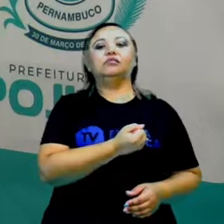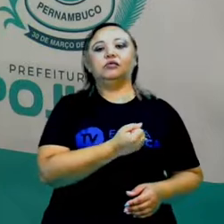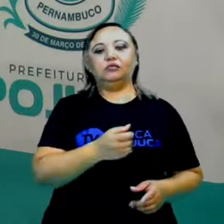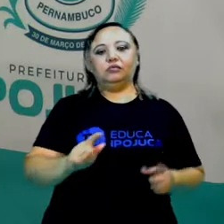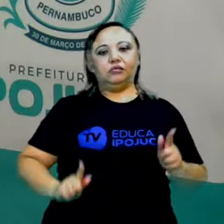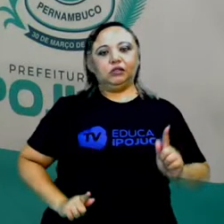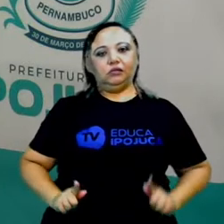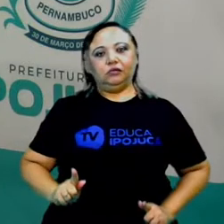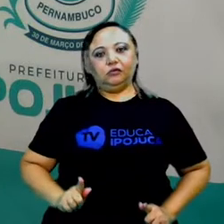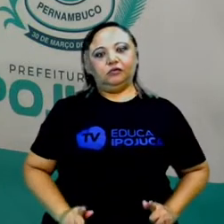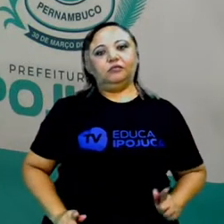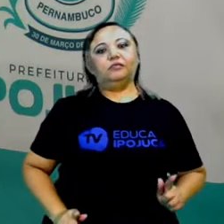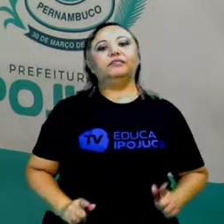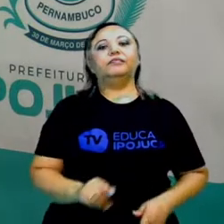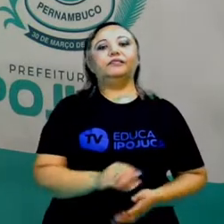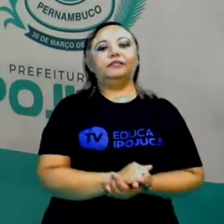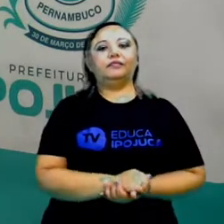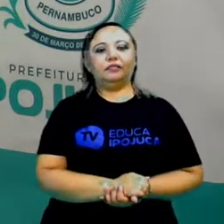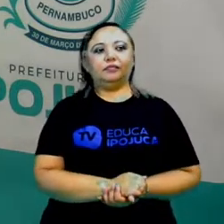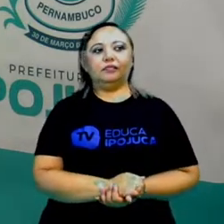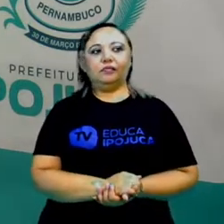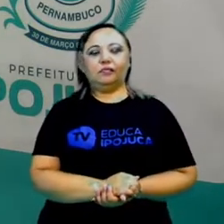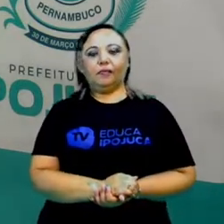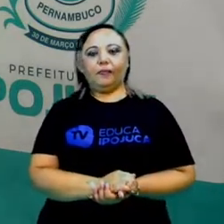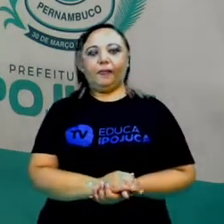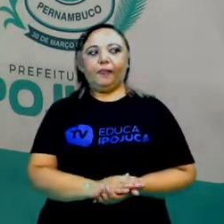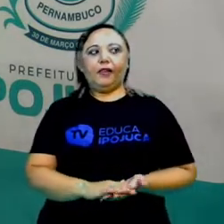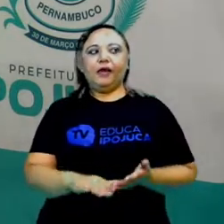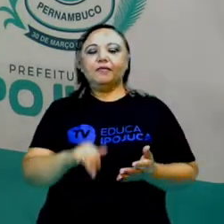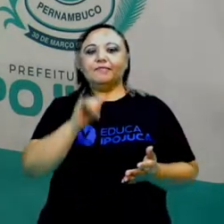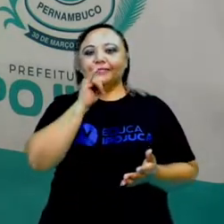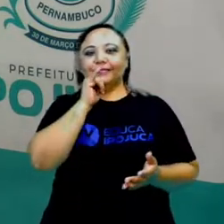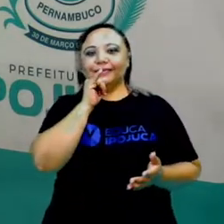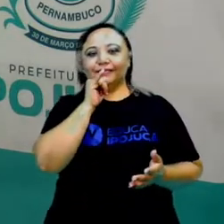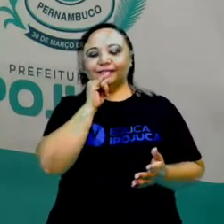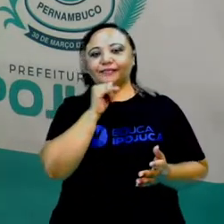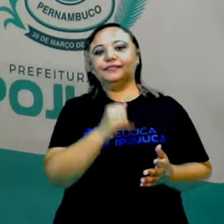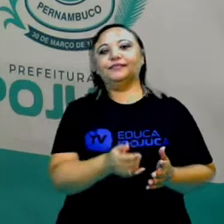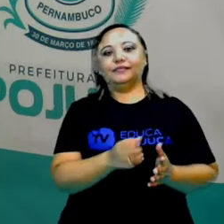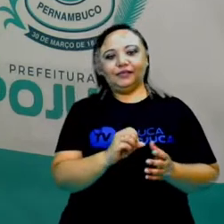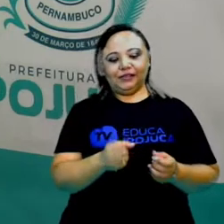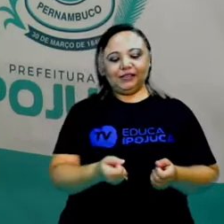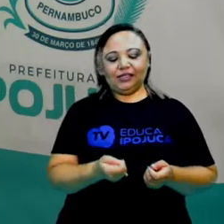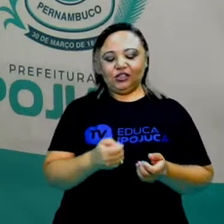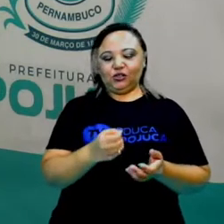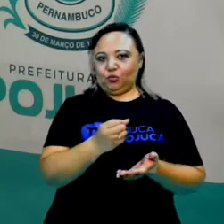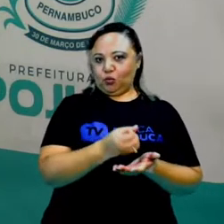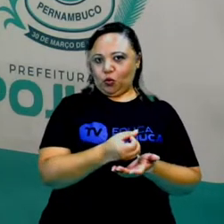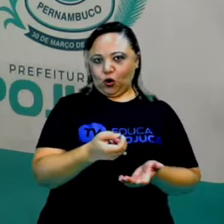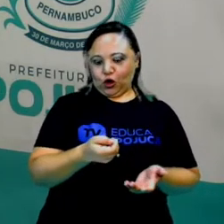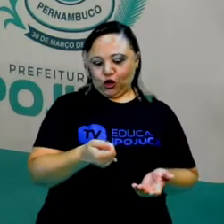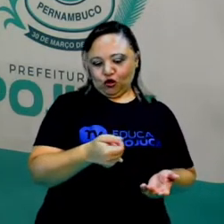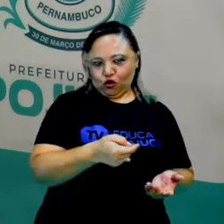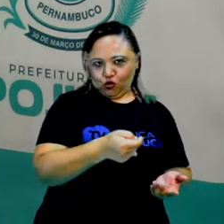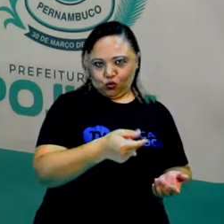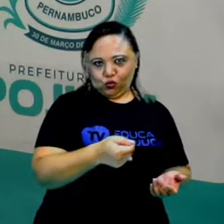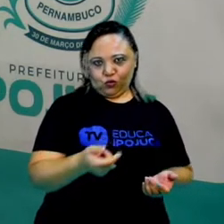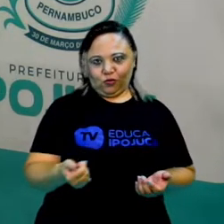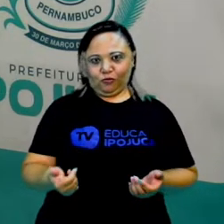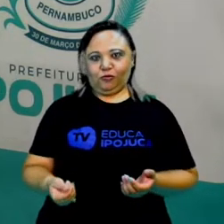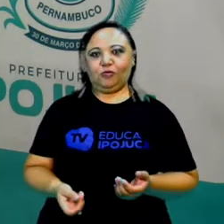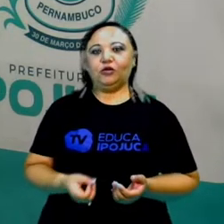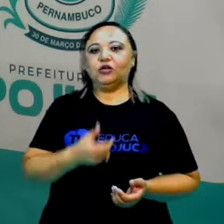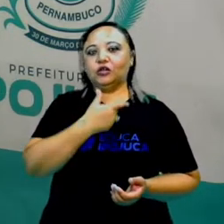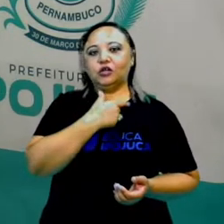Preparados? Vamos lá. Trouxe o mesmo exemplo das bolas de gude, tá certo? Que João tinha